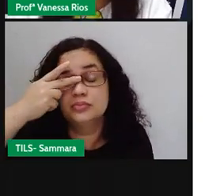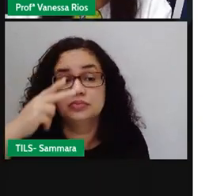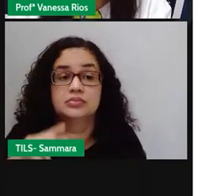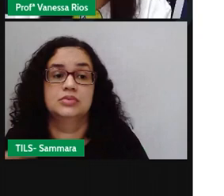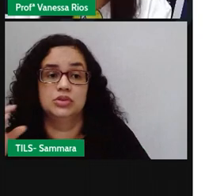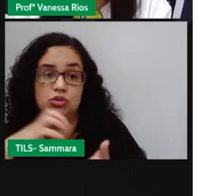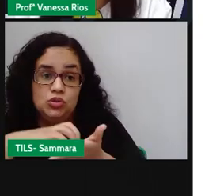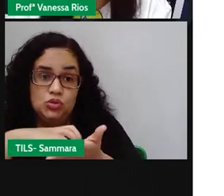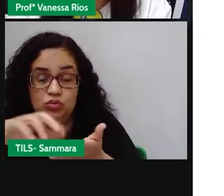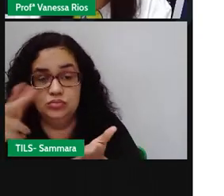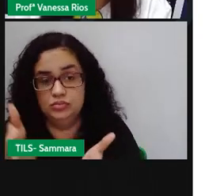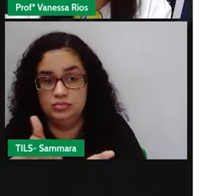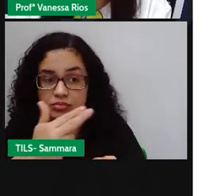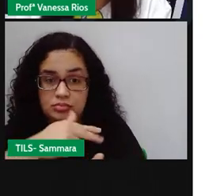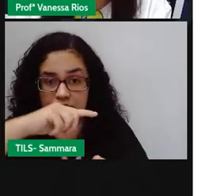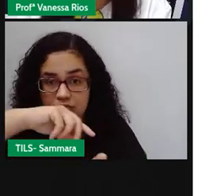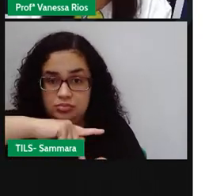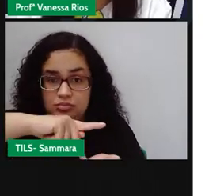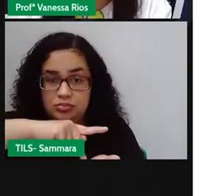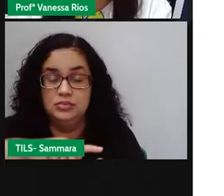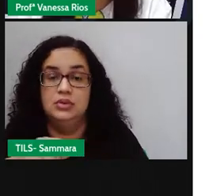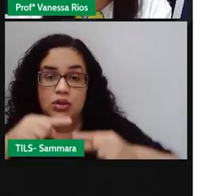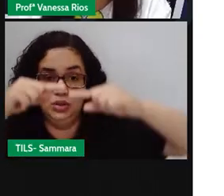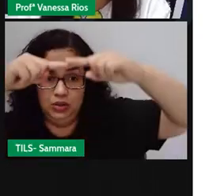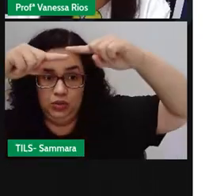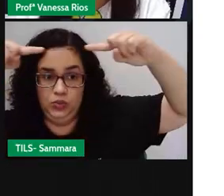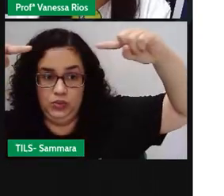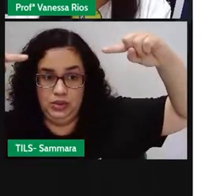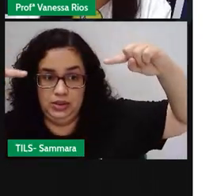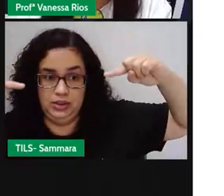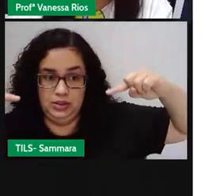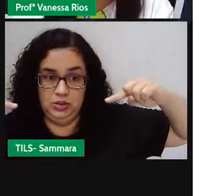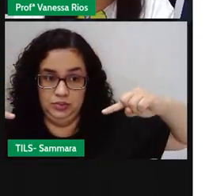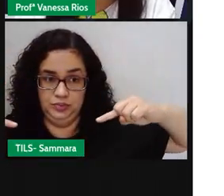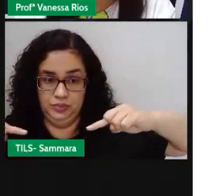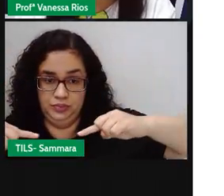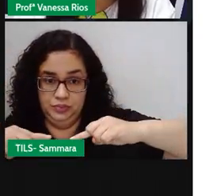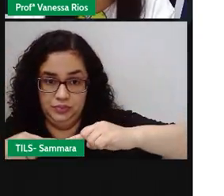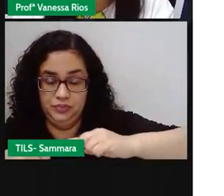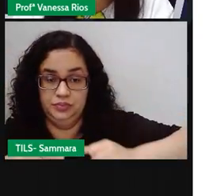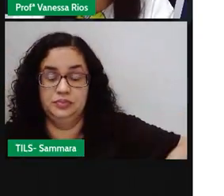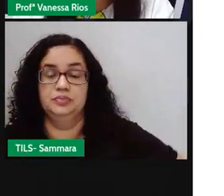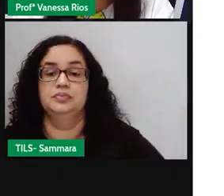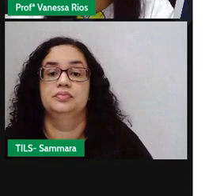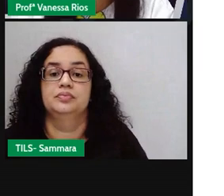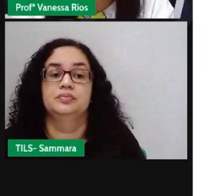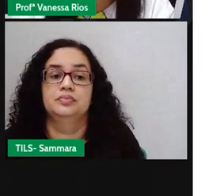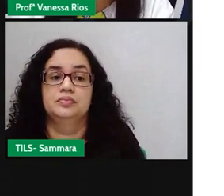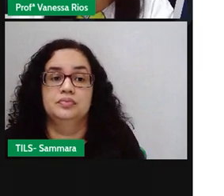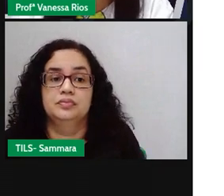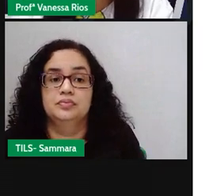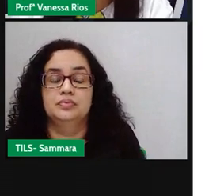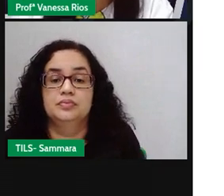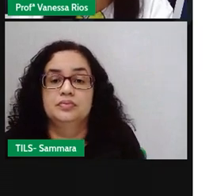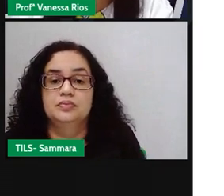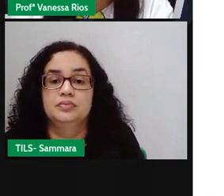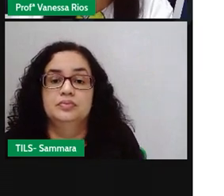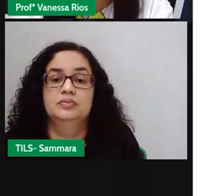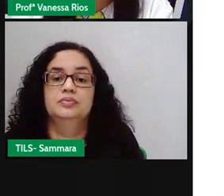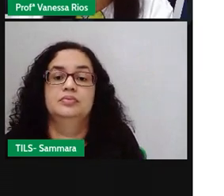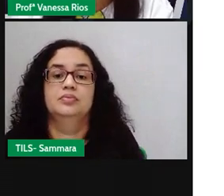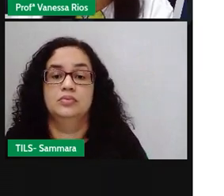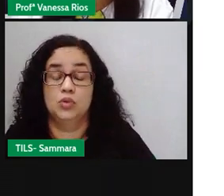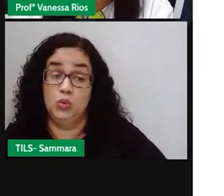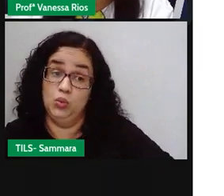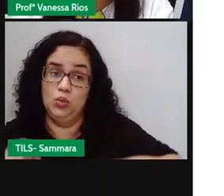figuras geométricas. Então, a gente pode observar aí, ó, partes dessa construção que lembram aí o